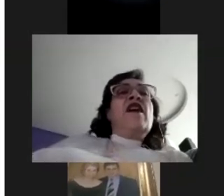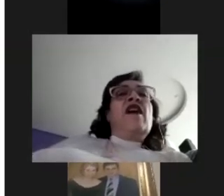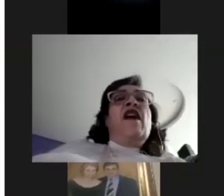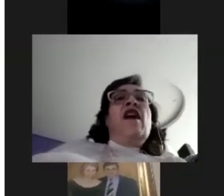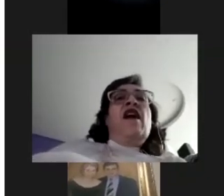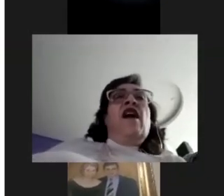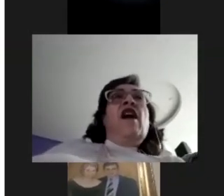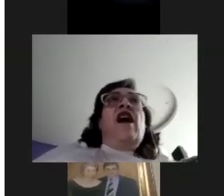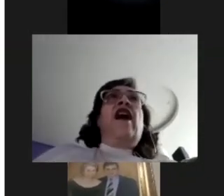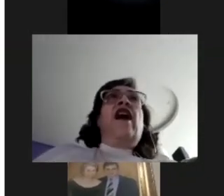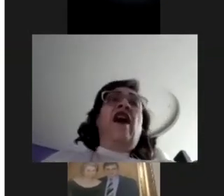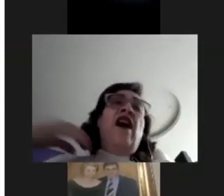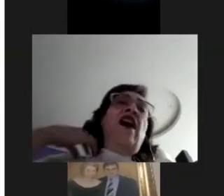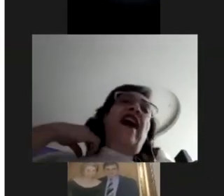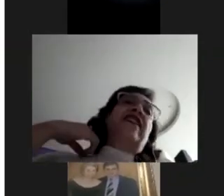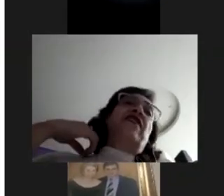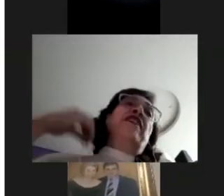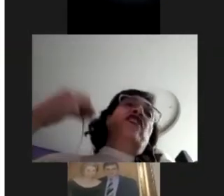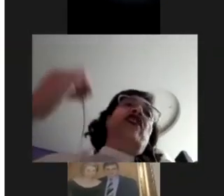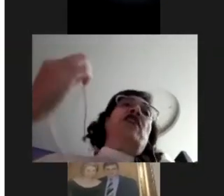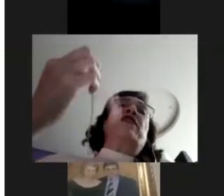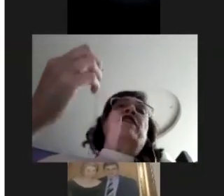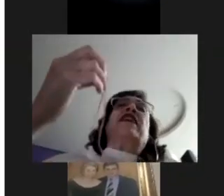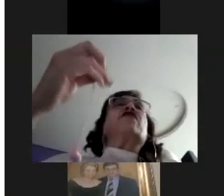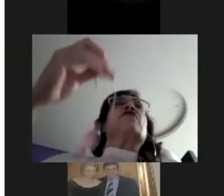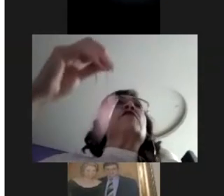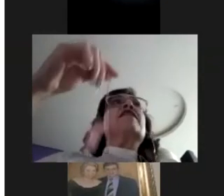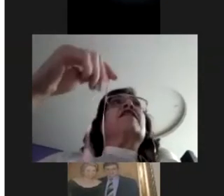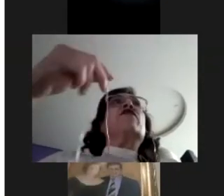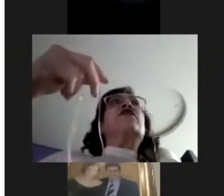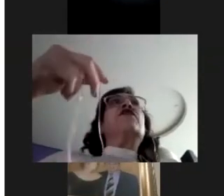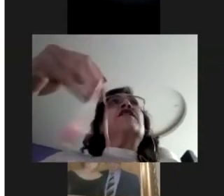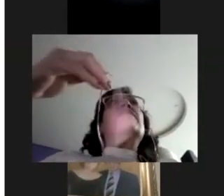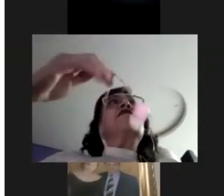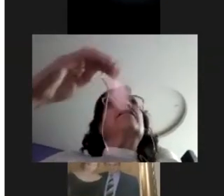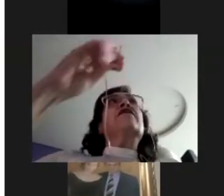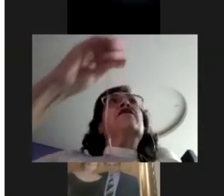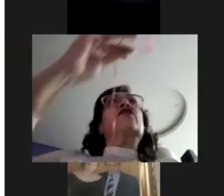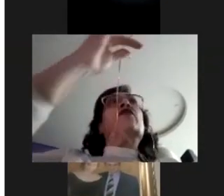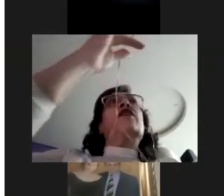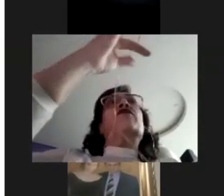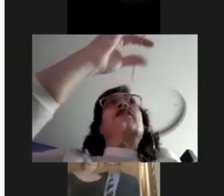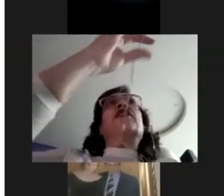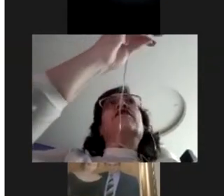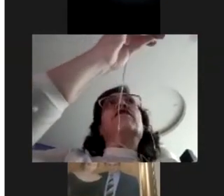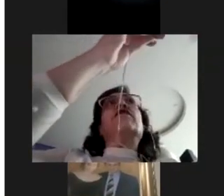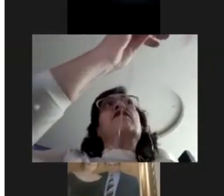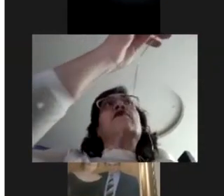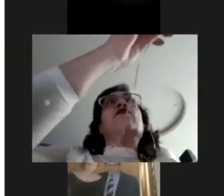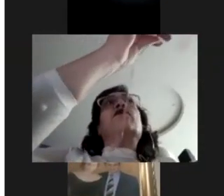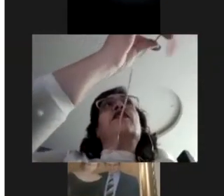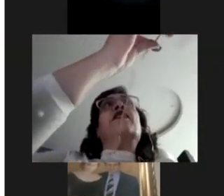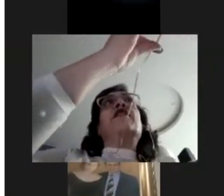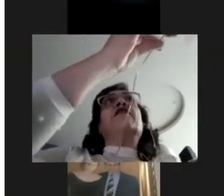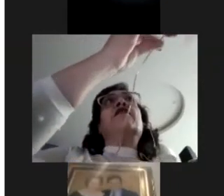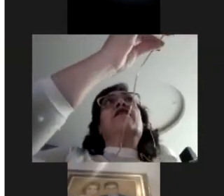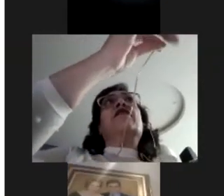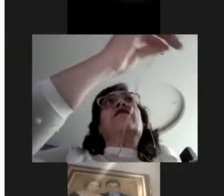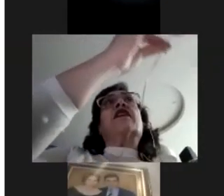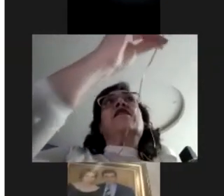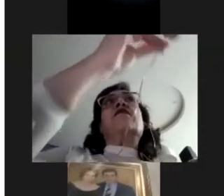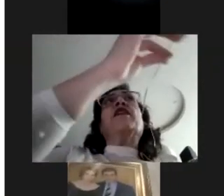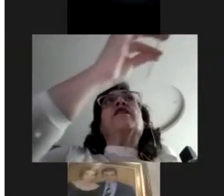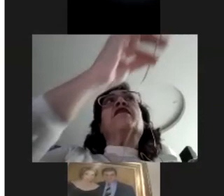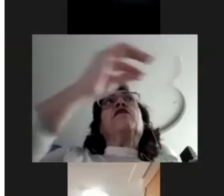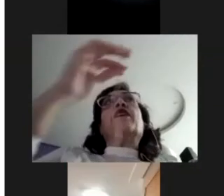desde uma low carb mais restritiva, que é o que eu coloquei aí no slide como cetogênica, tá? Que é uma dieta que